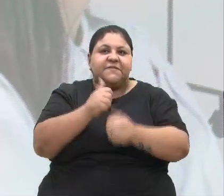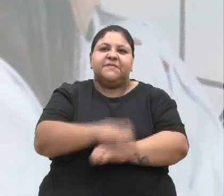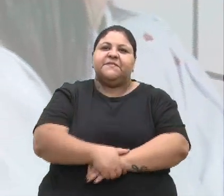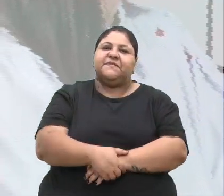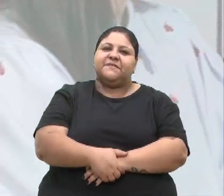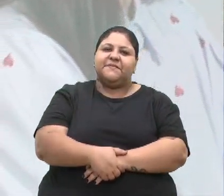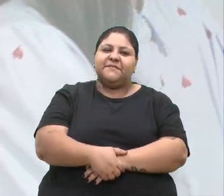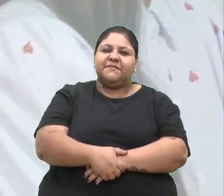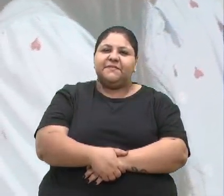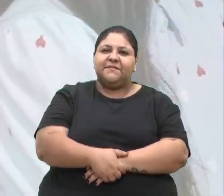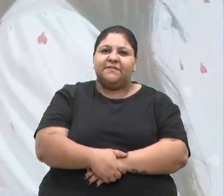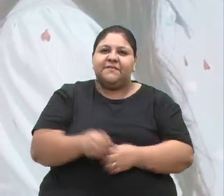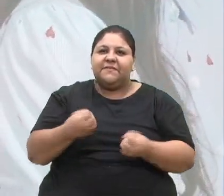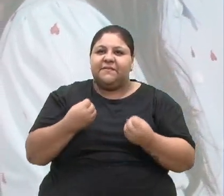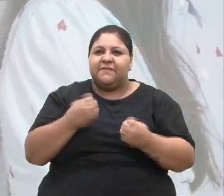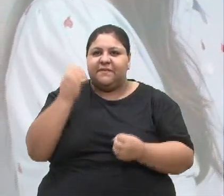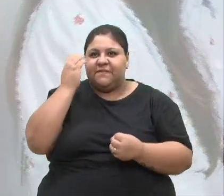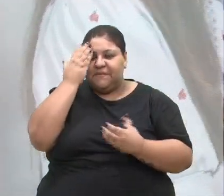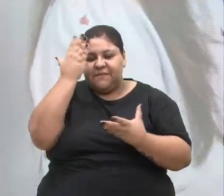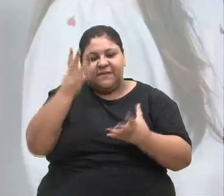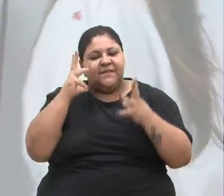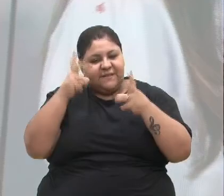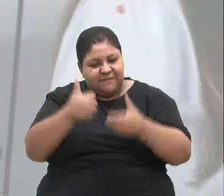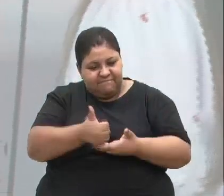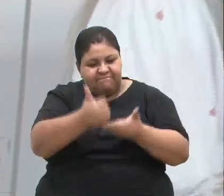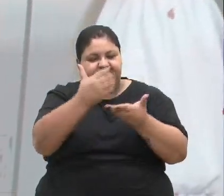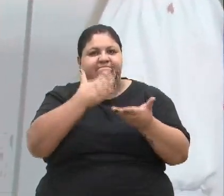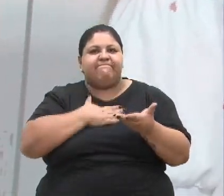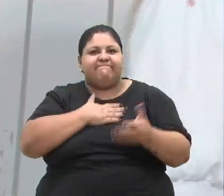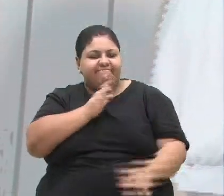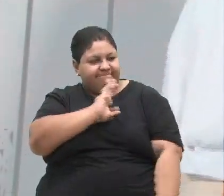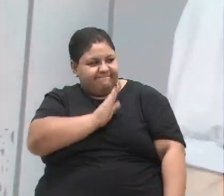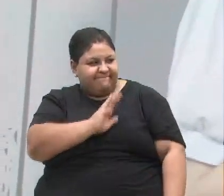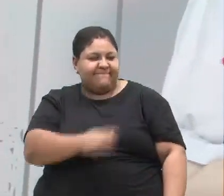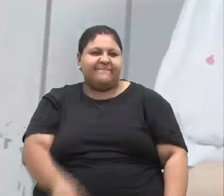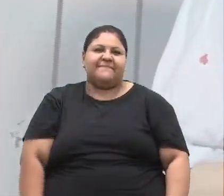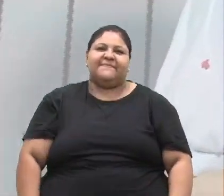Muito obrigado a todos. Contem comigo. Tchau, tchau. Obrigada, vereador.